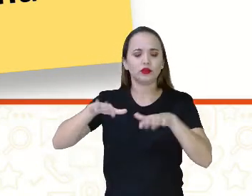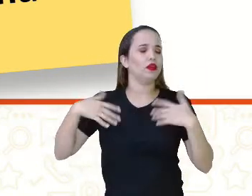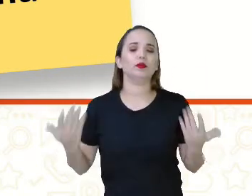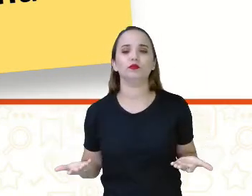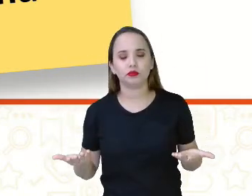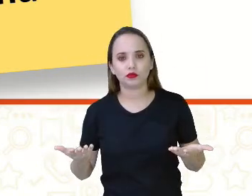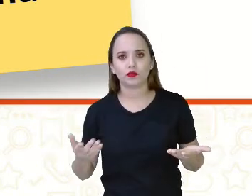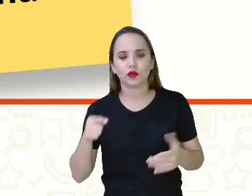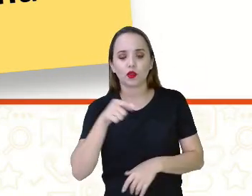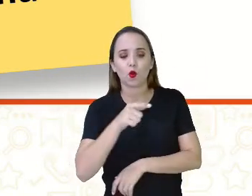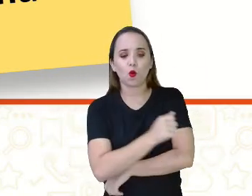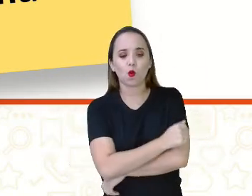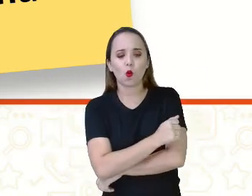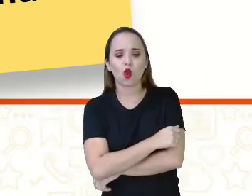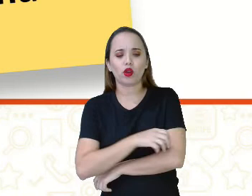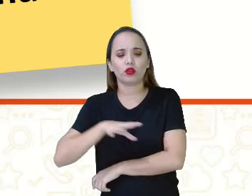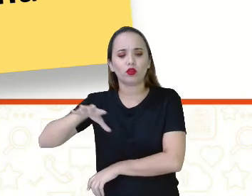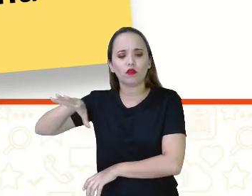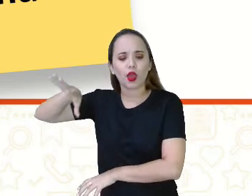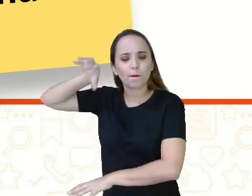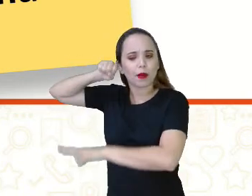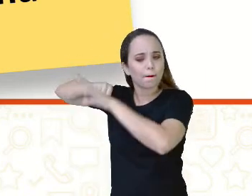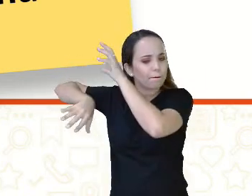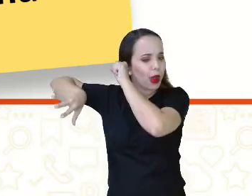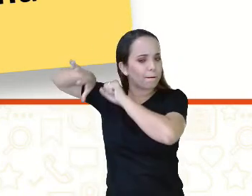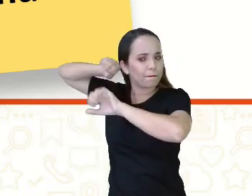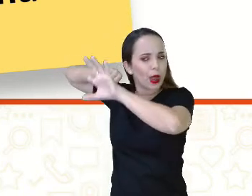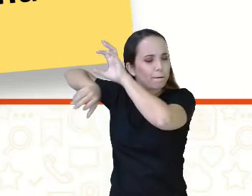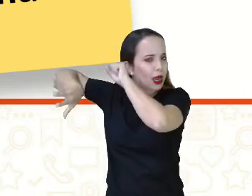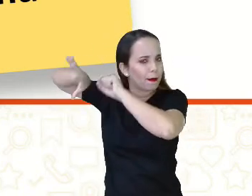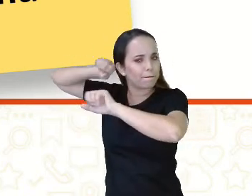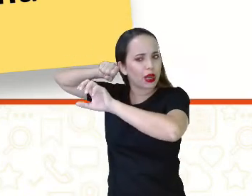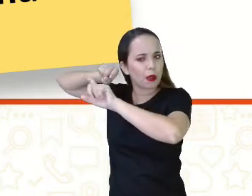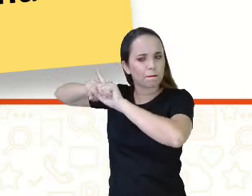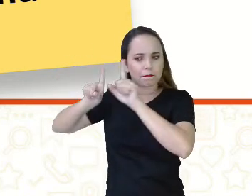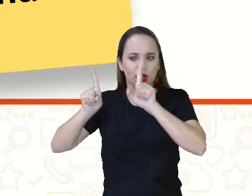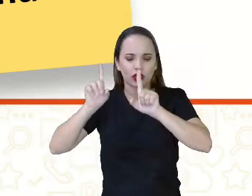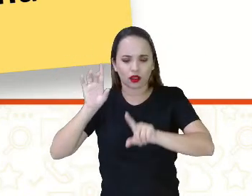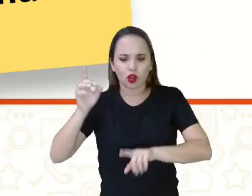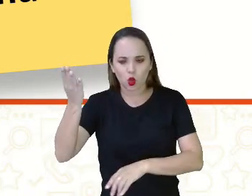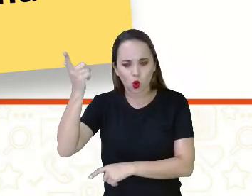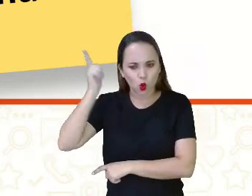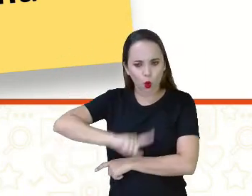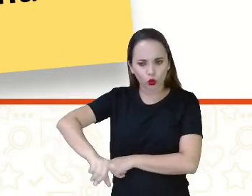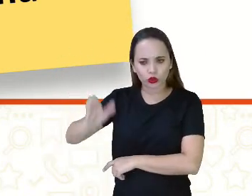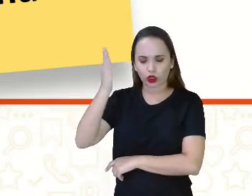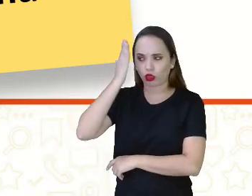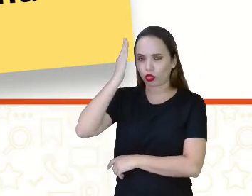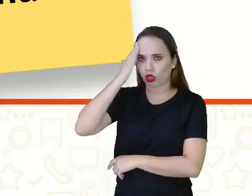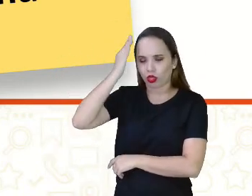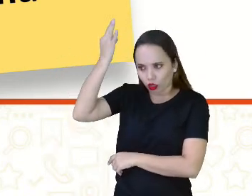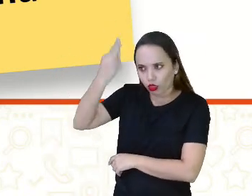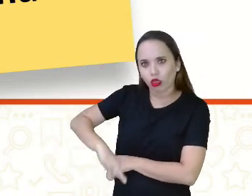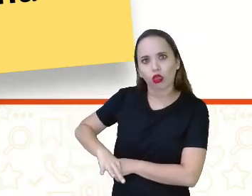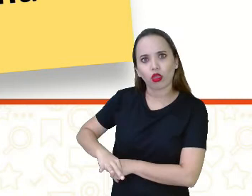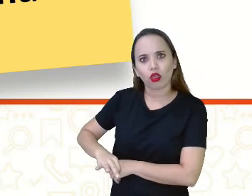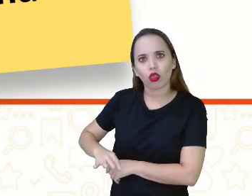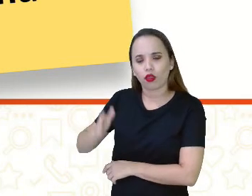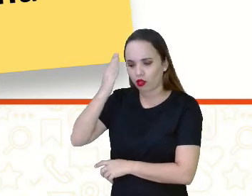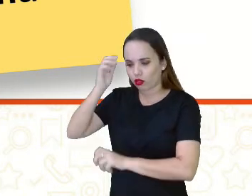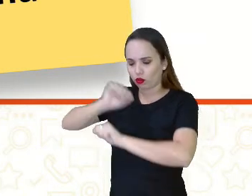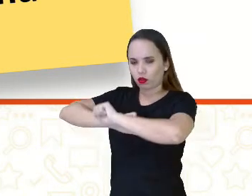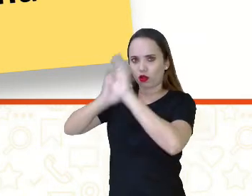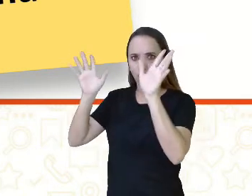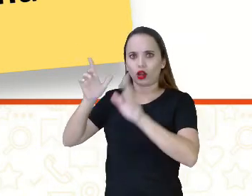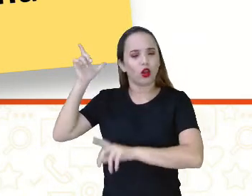auditiva que ele está recebendo? Não é? Será que ele consegue identificar? Então, ele detecta o som. Ótimo, é um